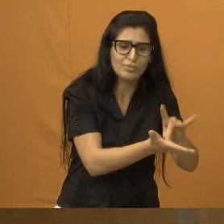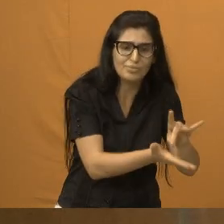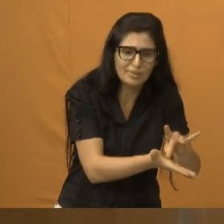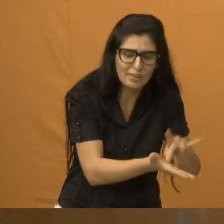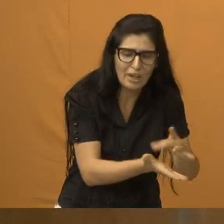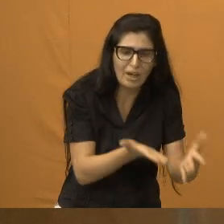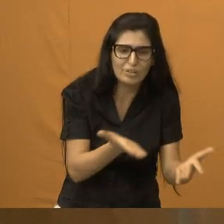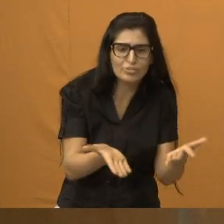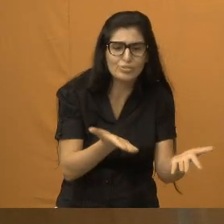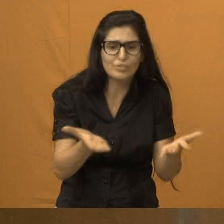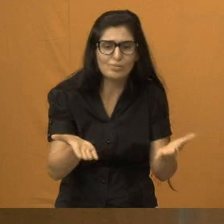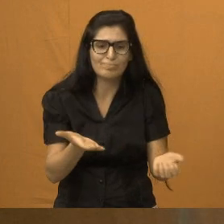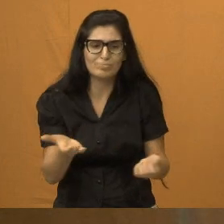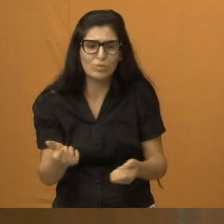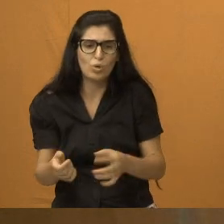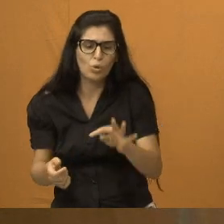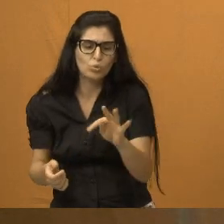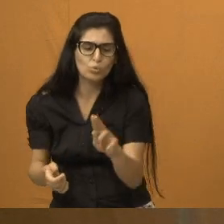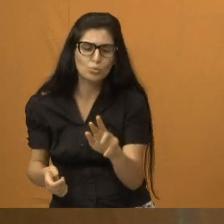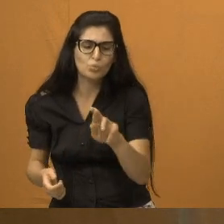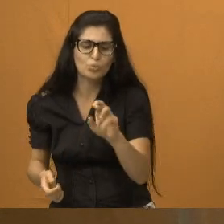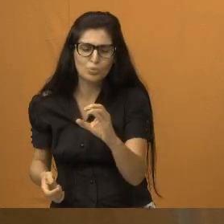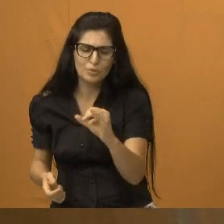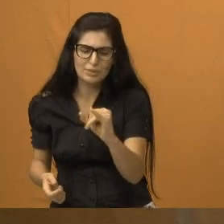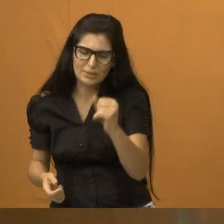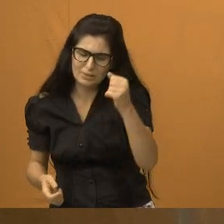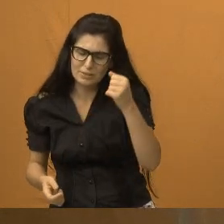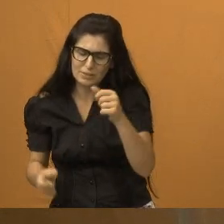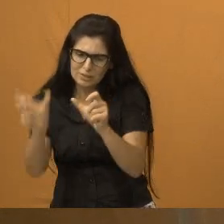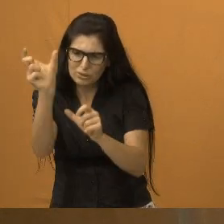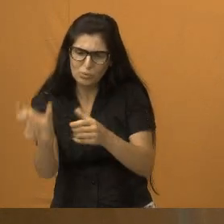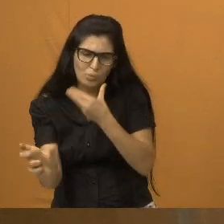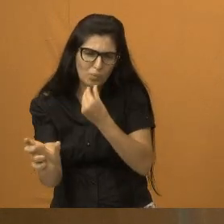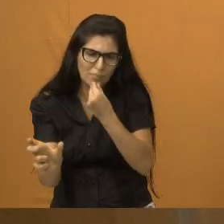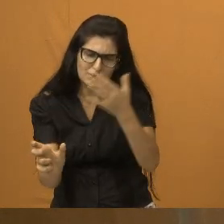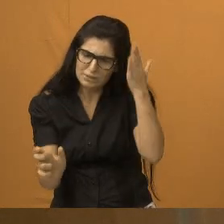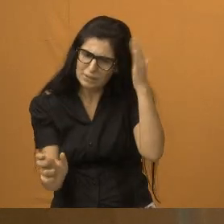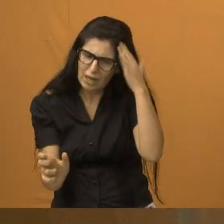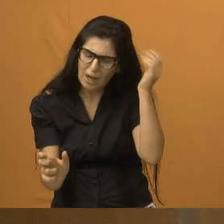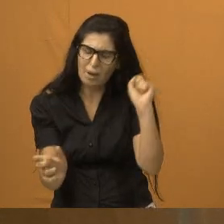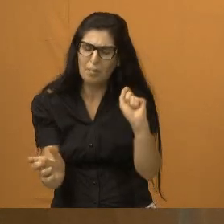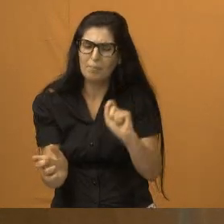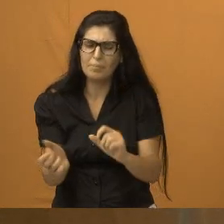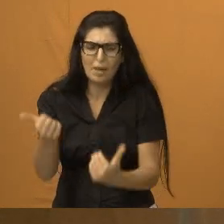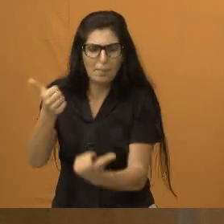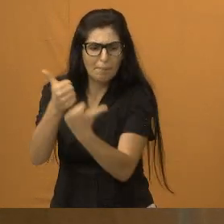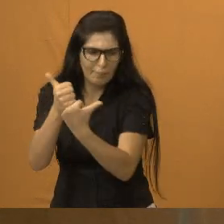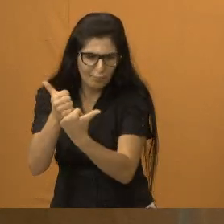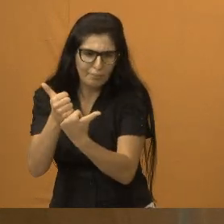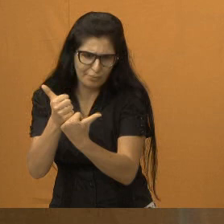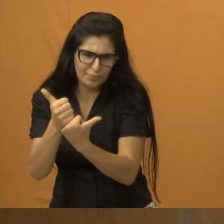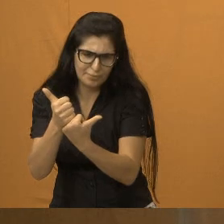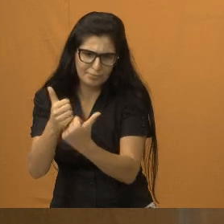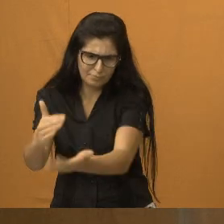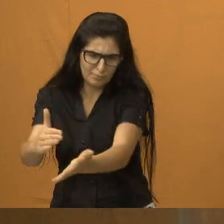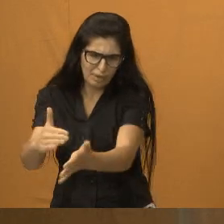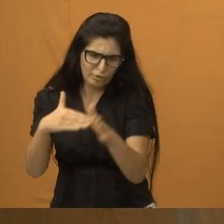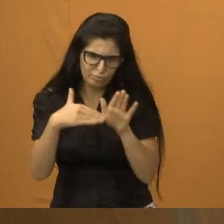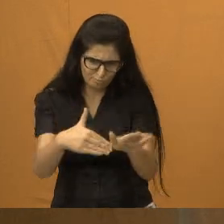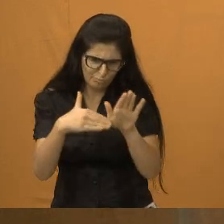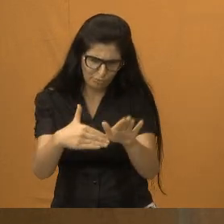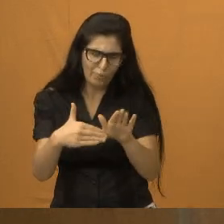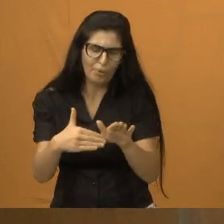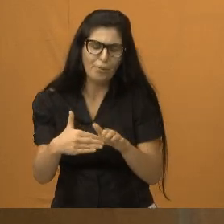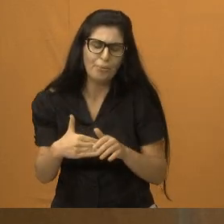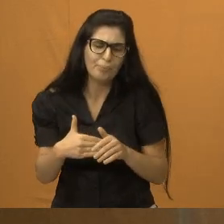Turci, que é o controlador geral nosso aqui do município, deu apoio ali nas falas, né? Então, a pergunta que o Rodrigo fez aqui,